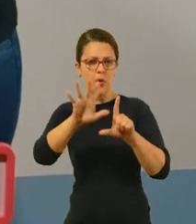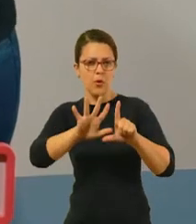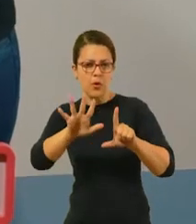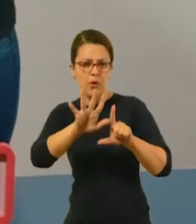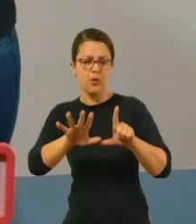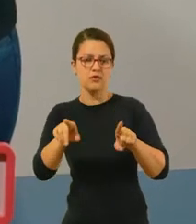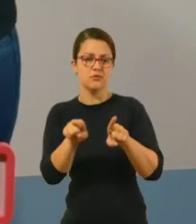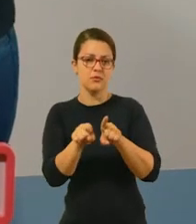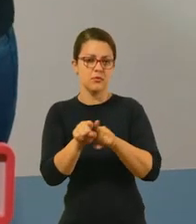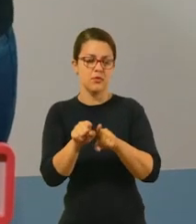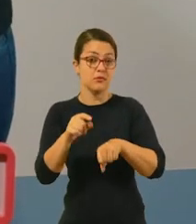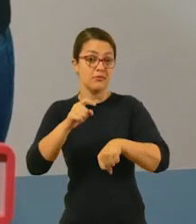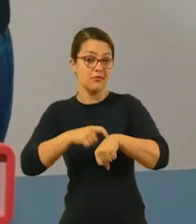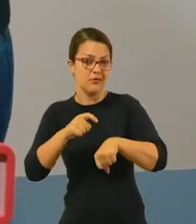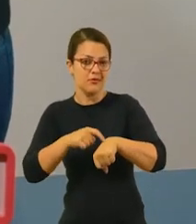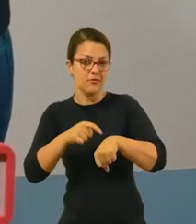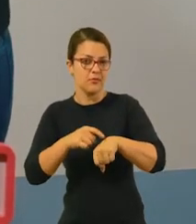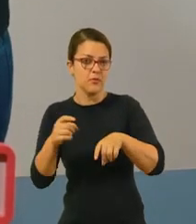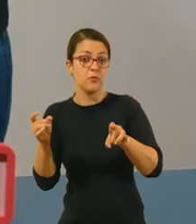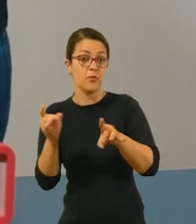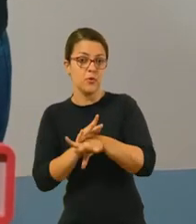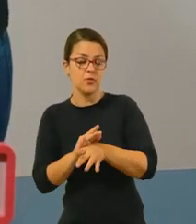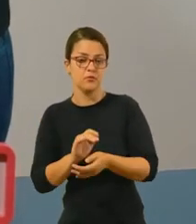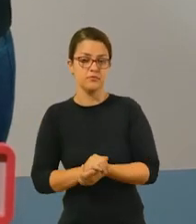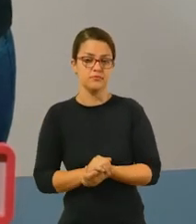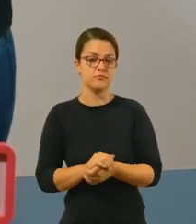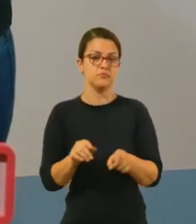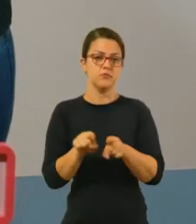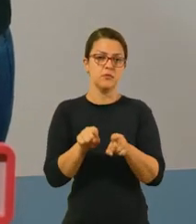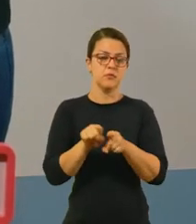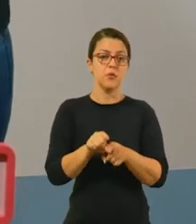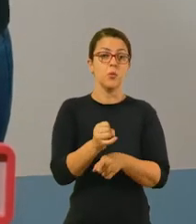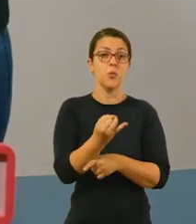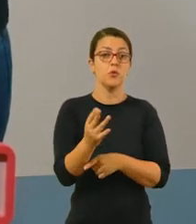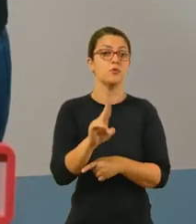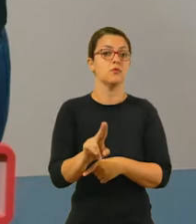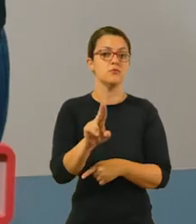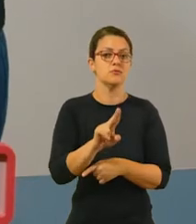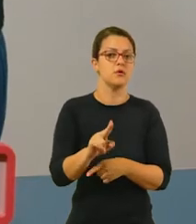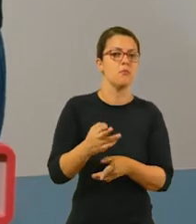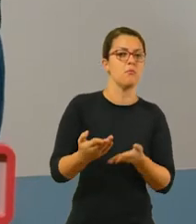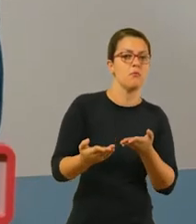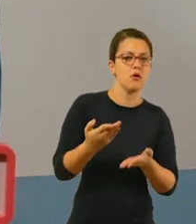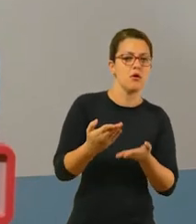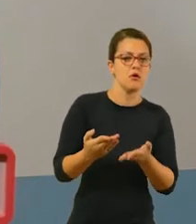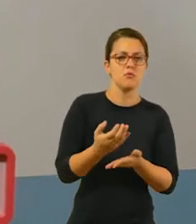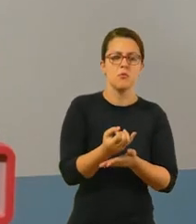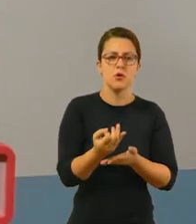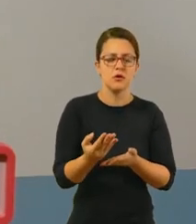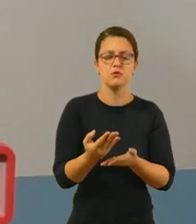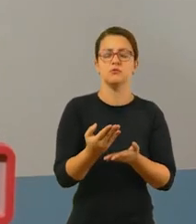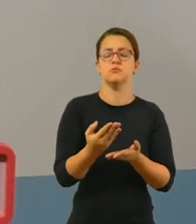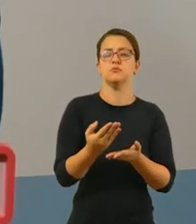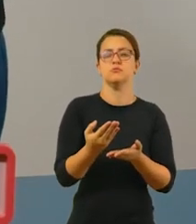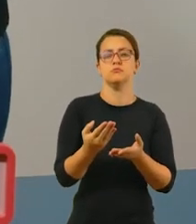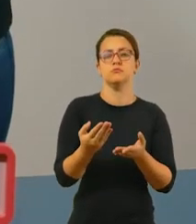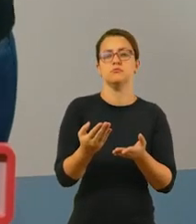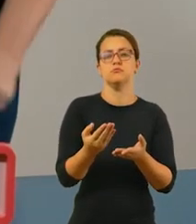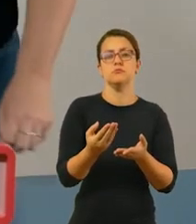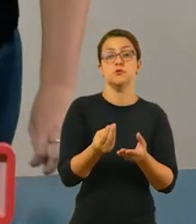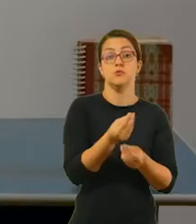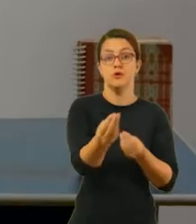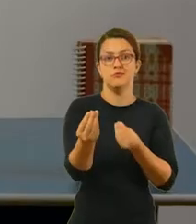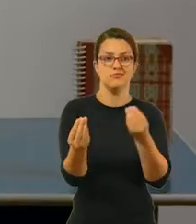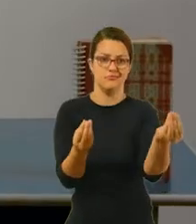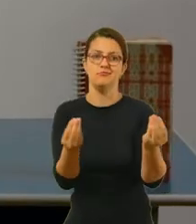também as receitas têm a proporção, ou seja, a quantidade da receita consegue ser distribuída a quantas pessoas, tá